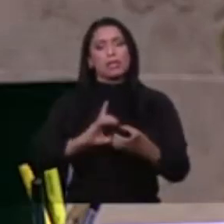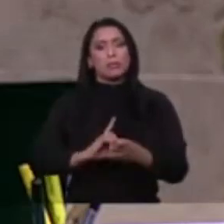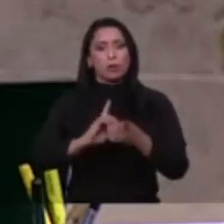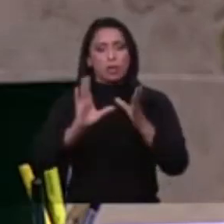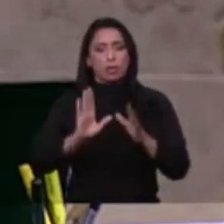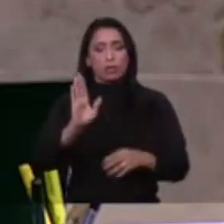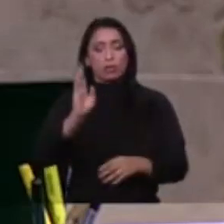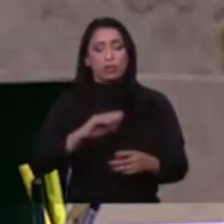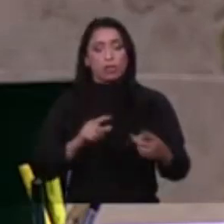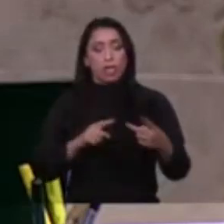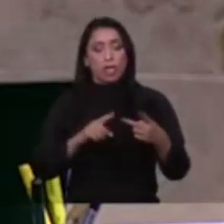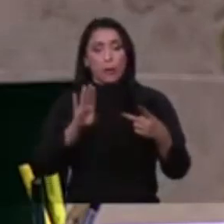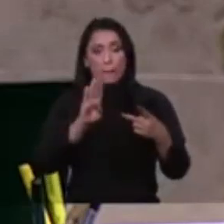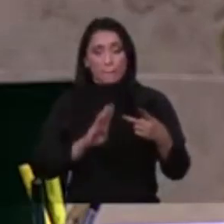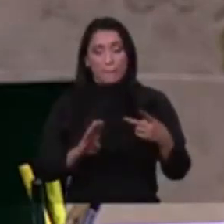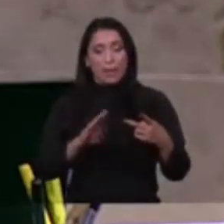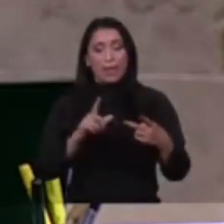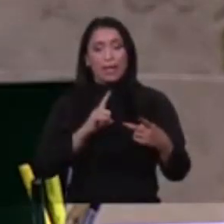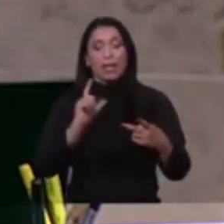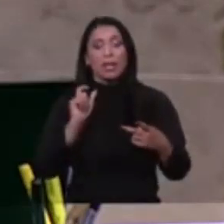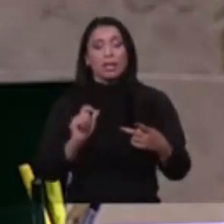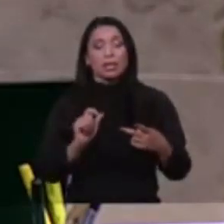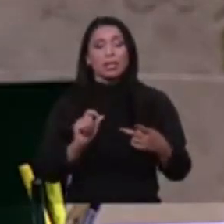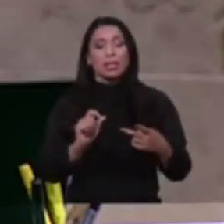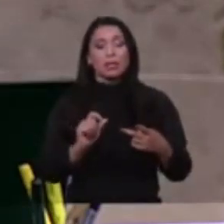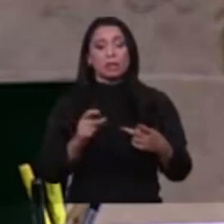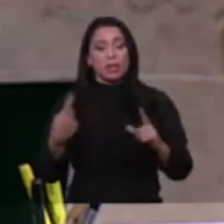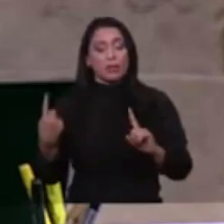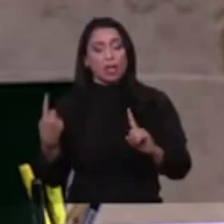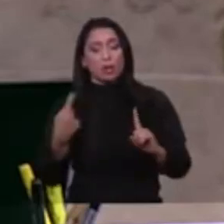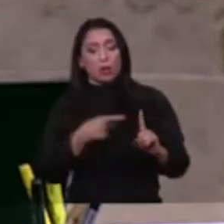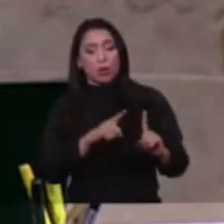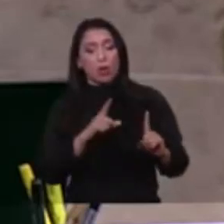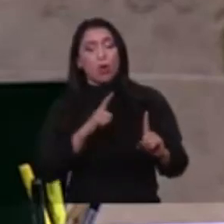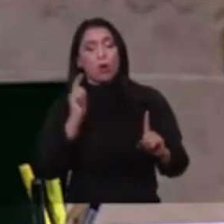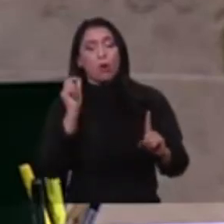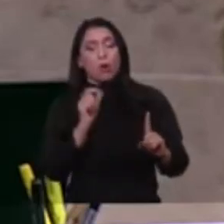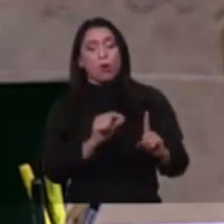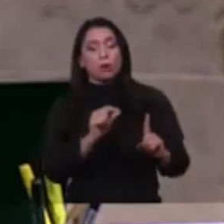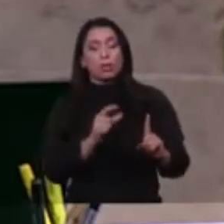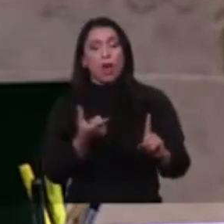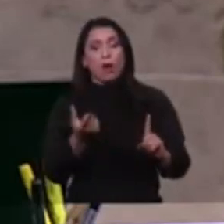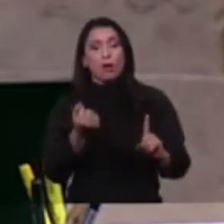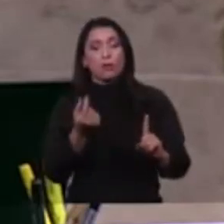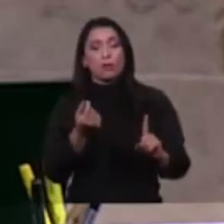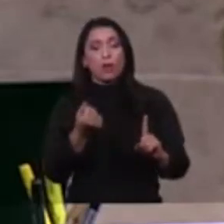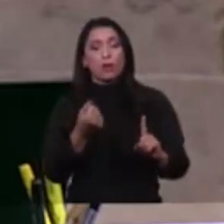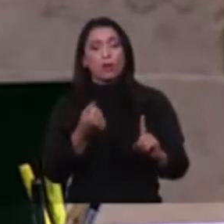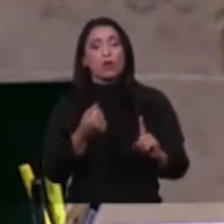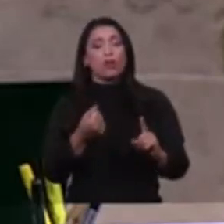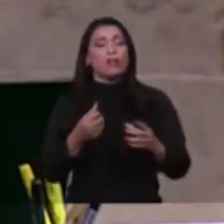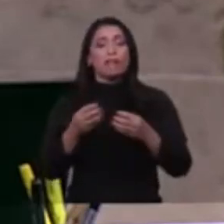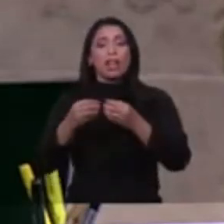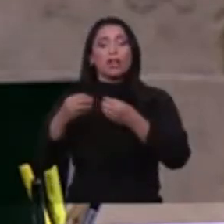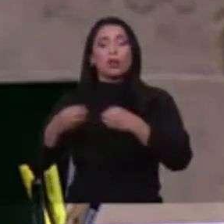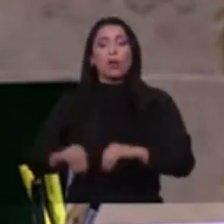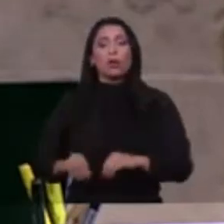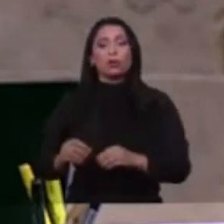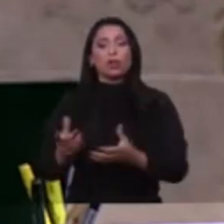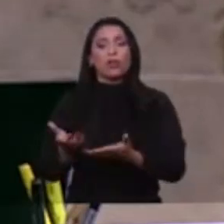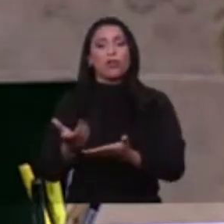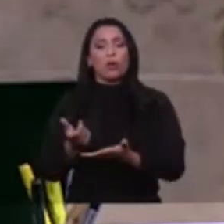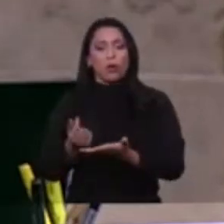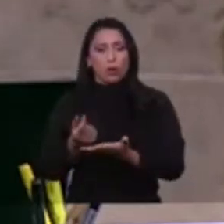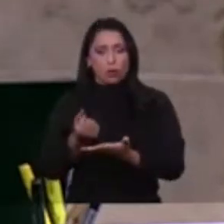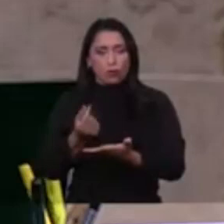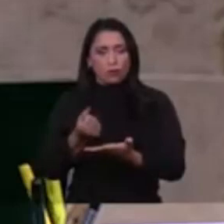função sancionatória, que sanciona o ofensor, tendo em vista que o valor ultrapassa o dano material apurado com